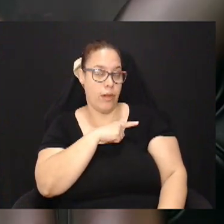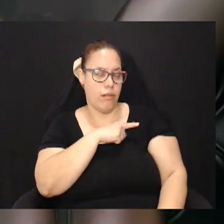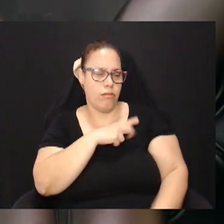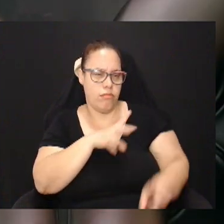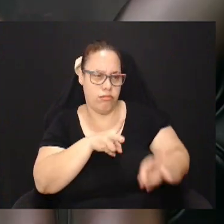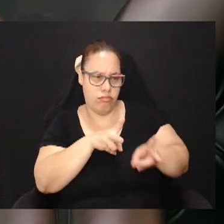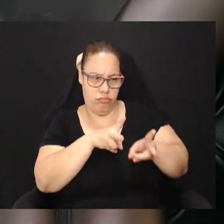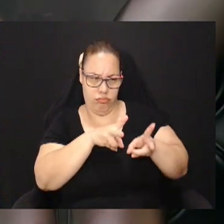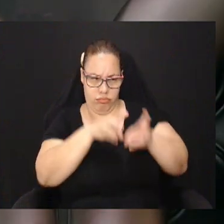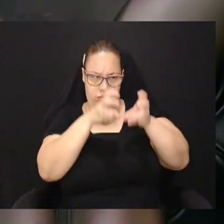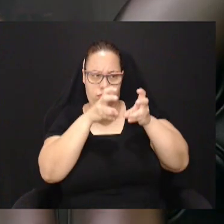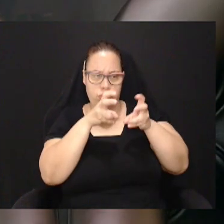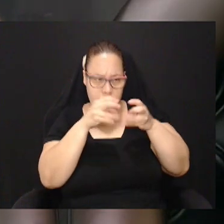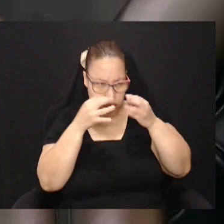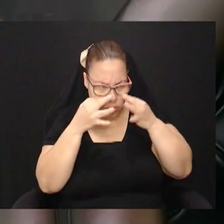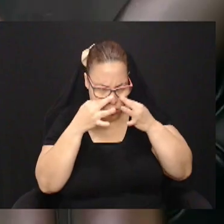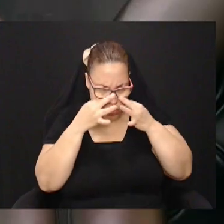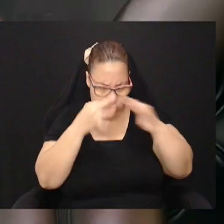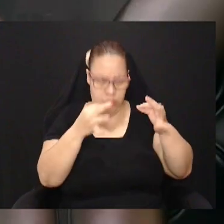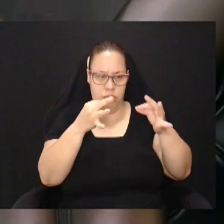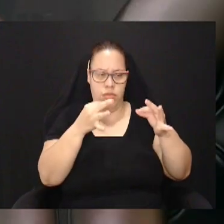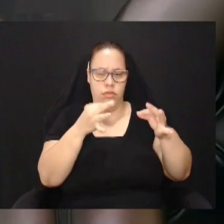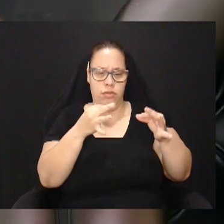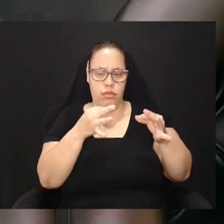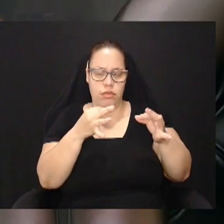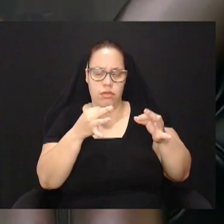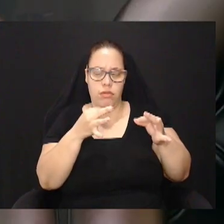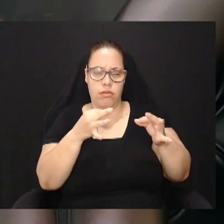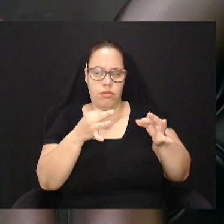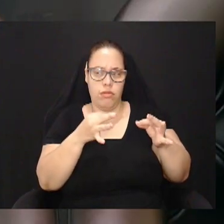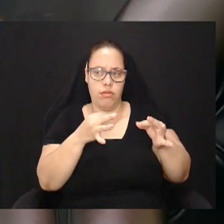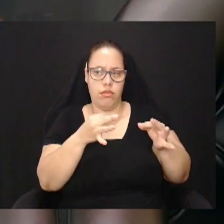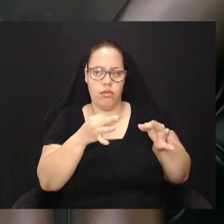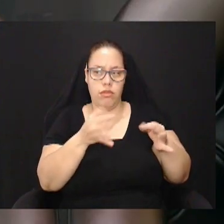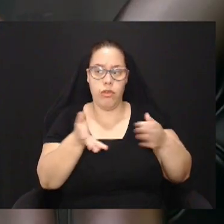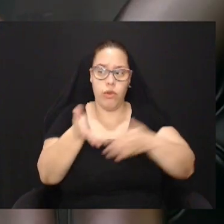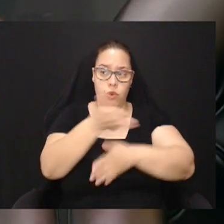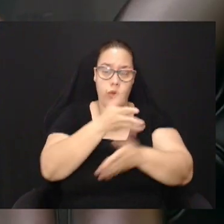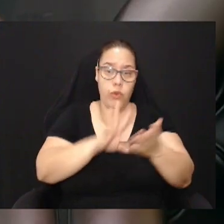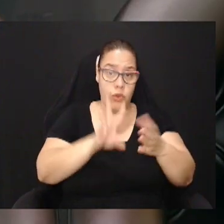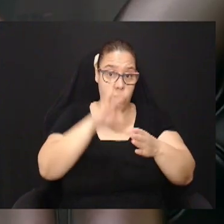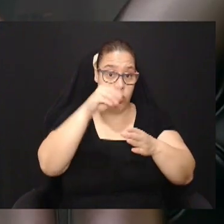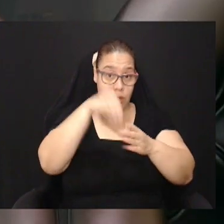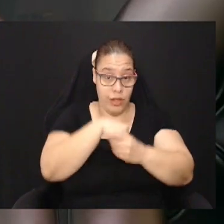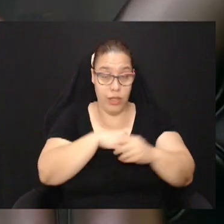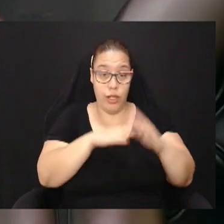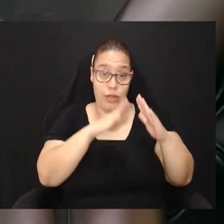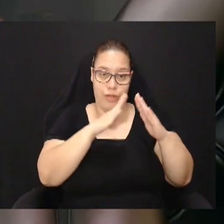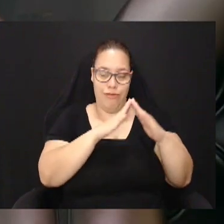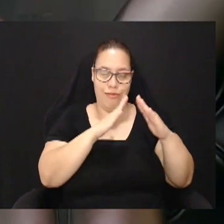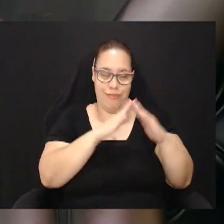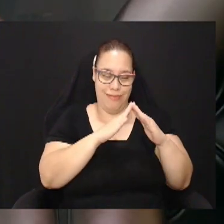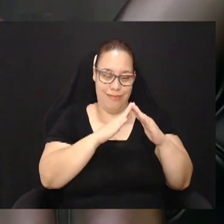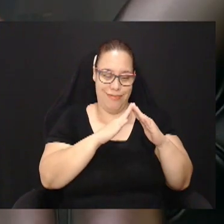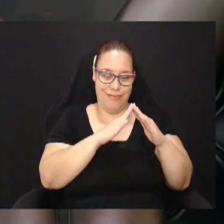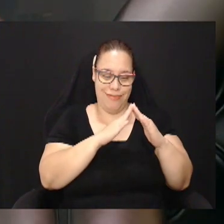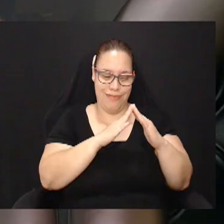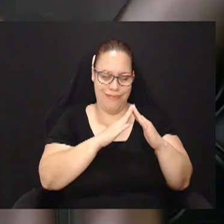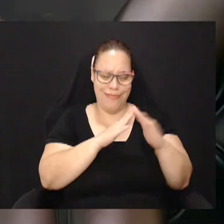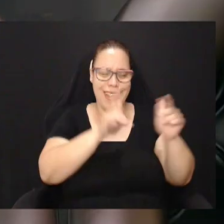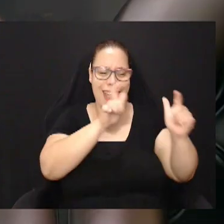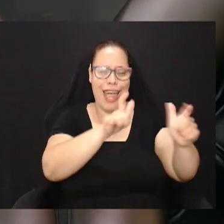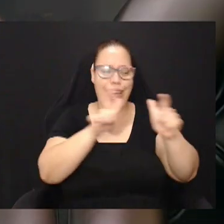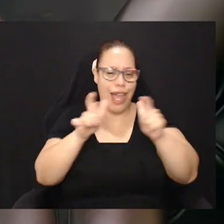atenção àquilo que a gente está trazendo para dentro de casa, né? Aonde nós